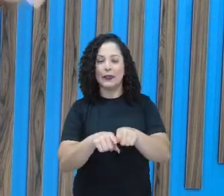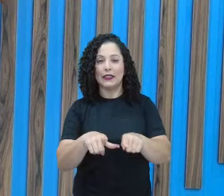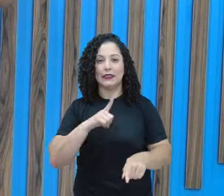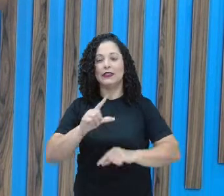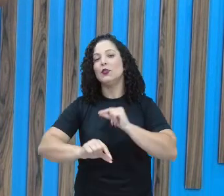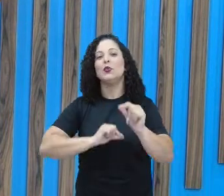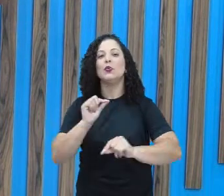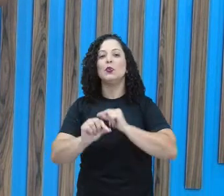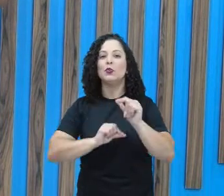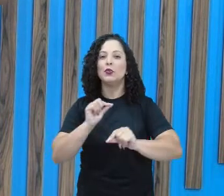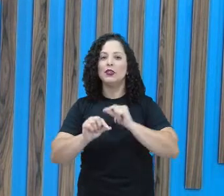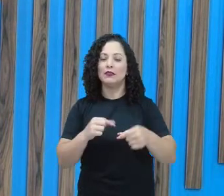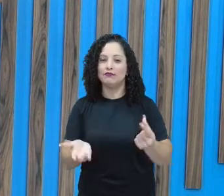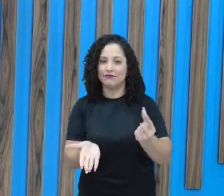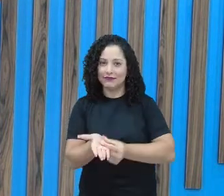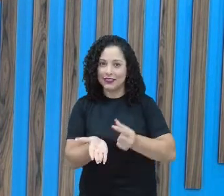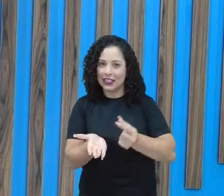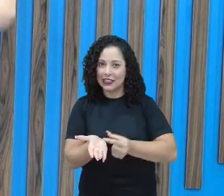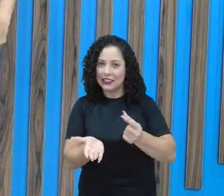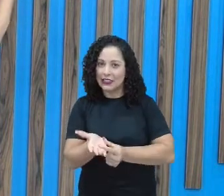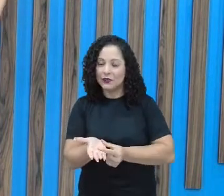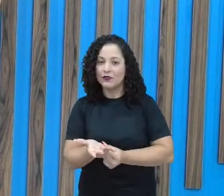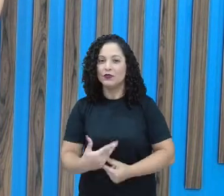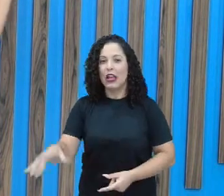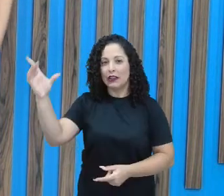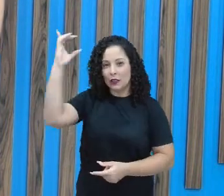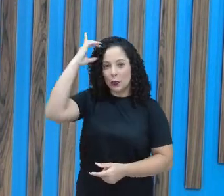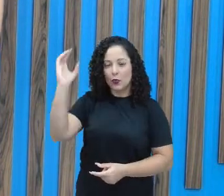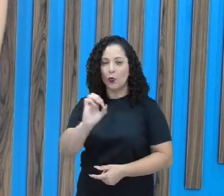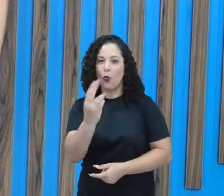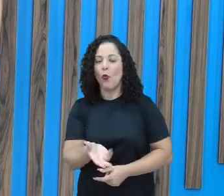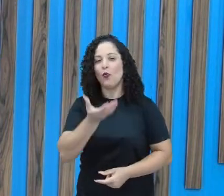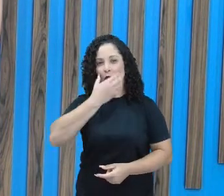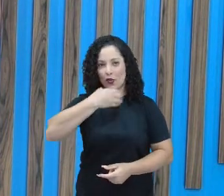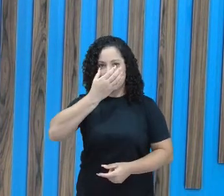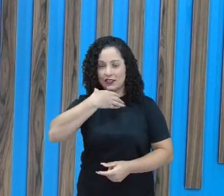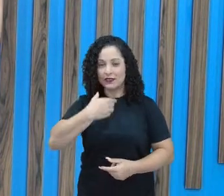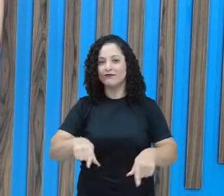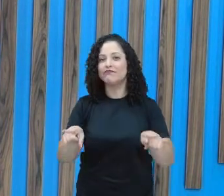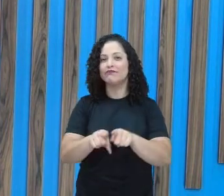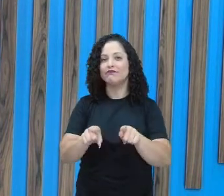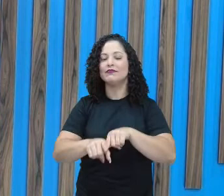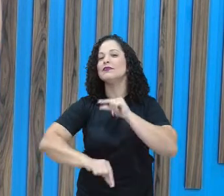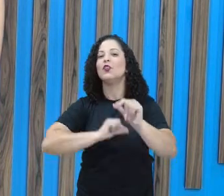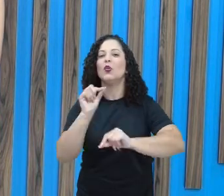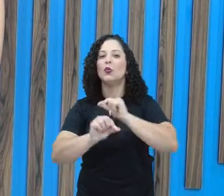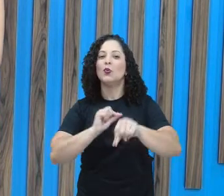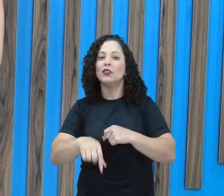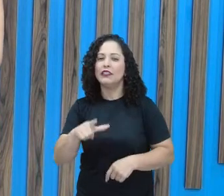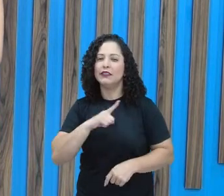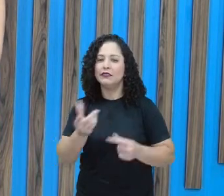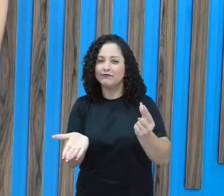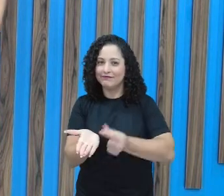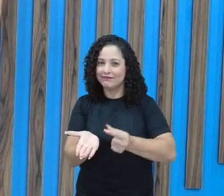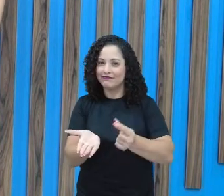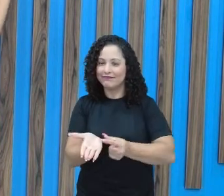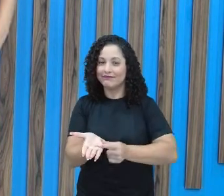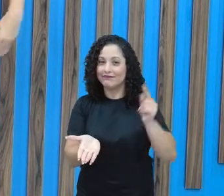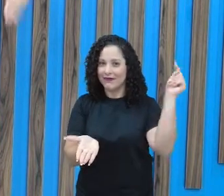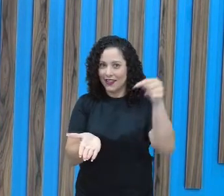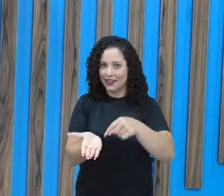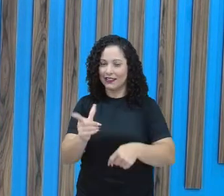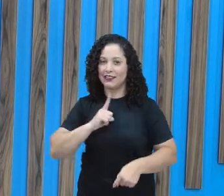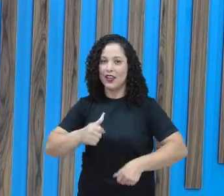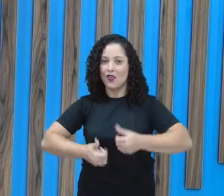também pelas lojas de aplicativo para Android ou iOS. E uma das grandes novidades desse nosso aplicativo é justamente